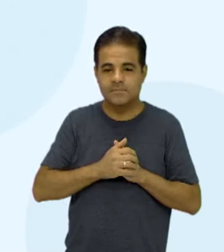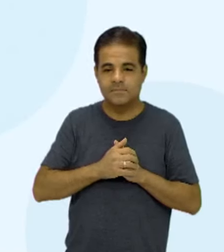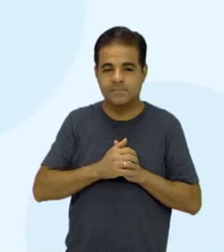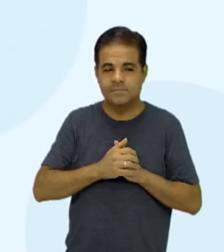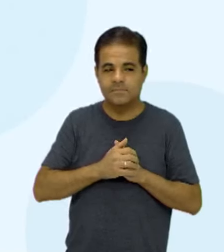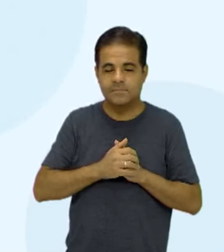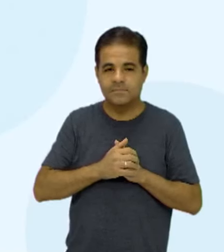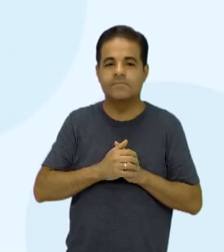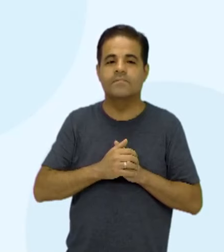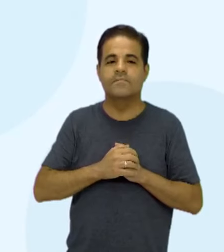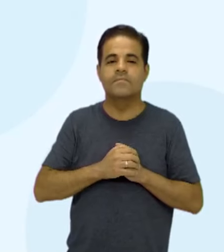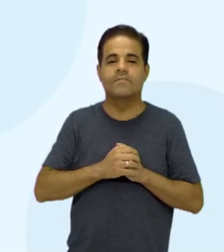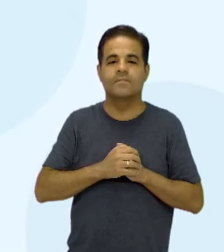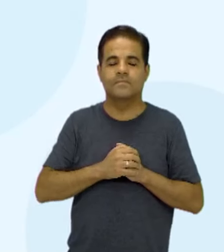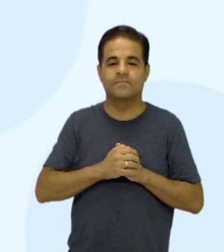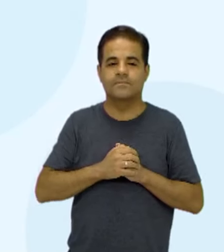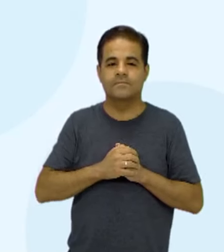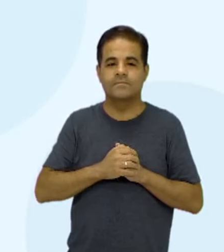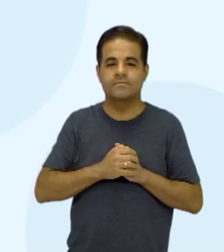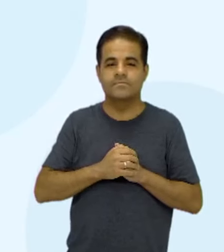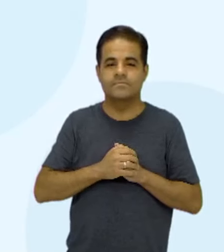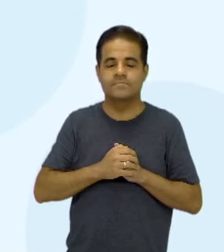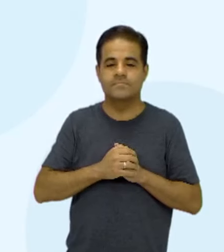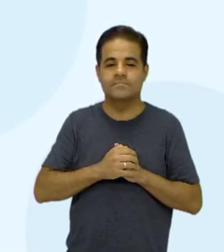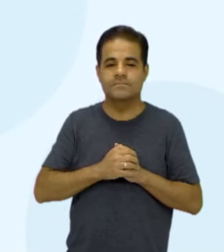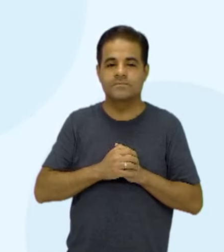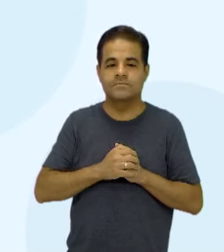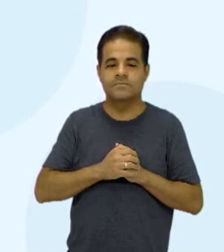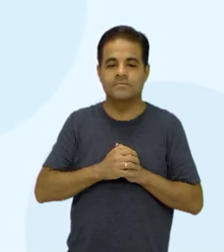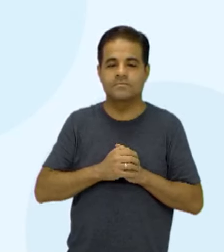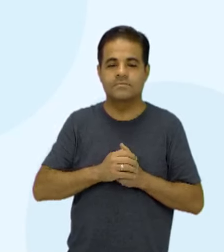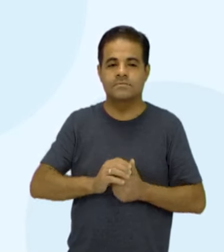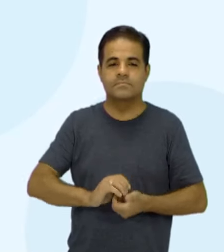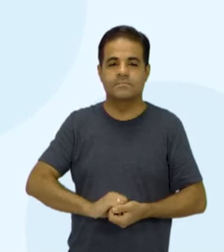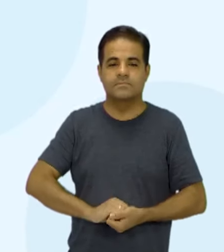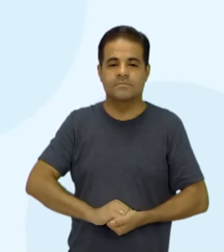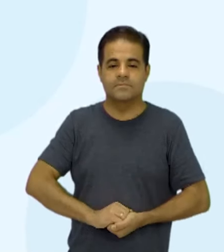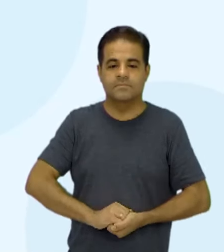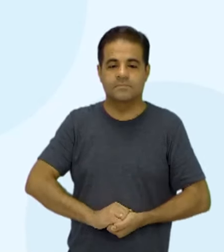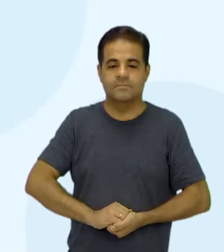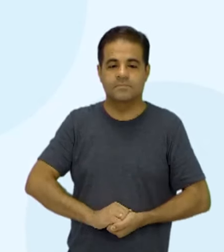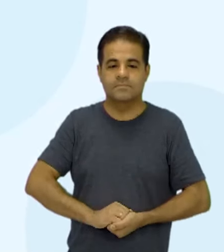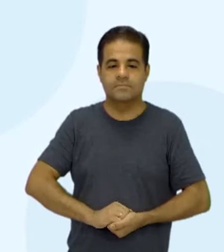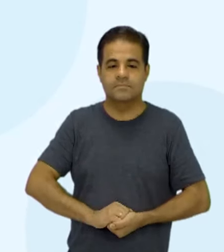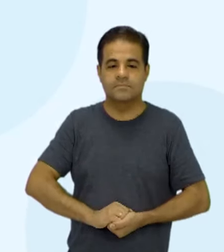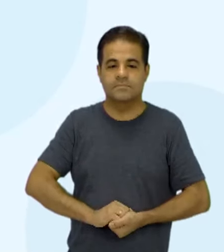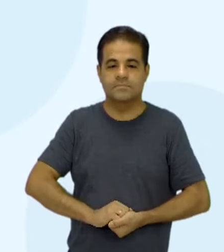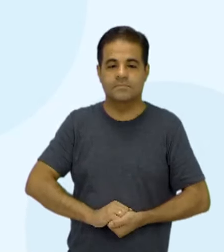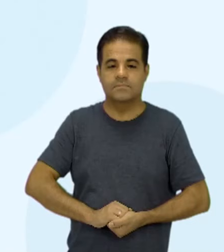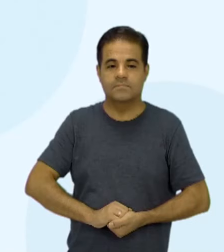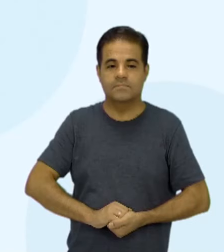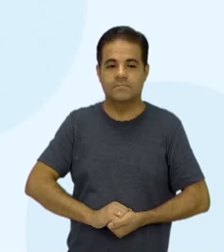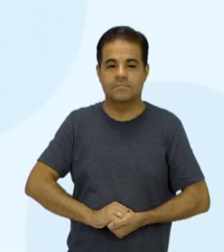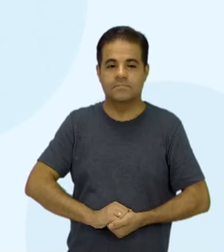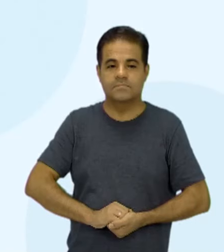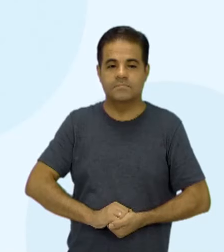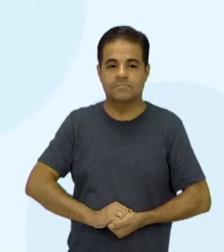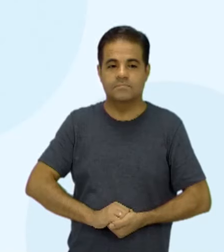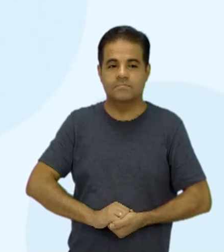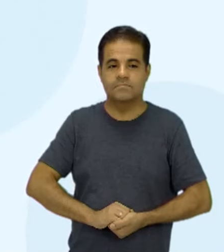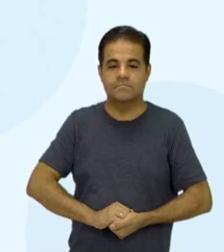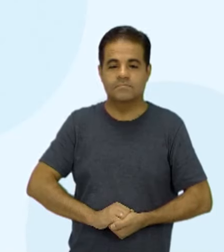and new year a people good luck sings in the